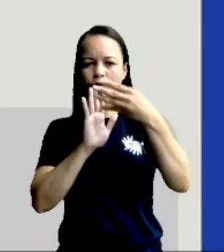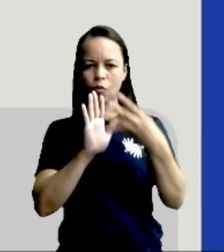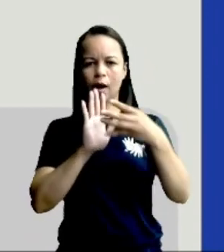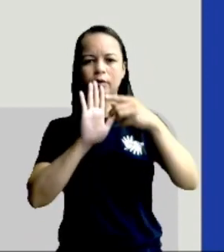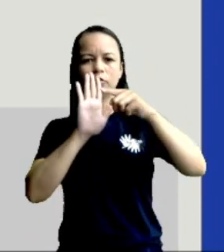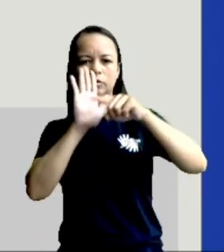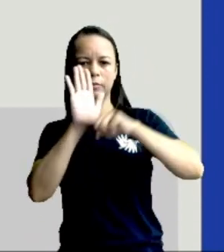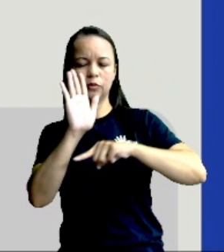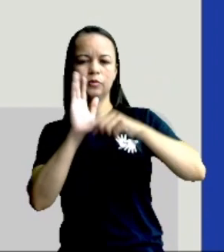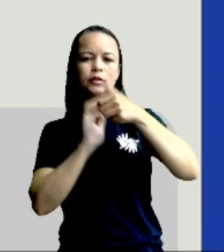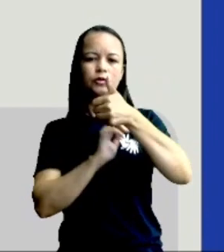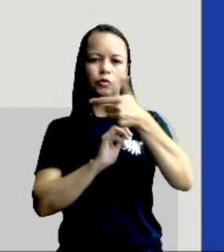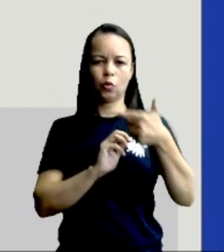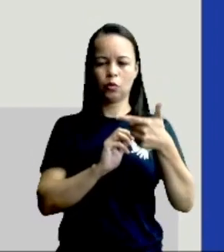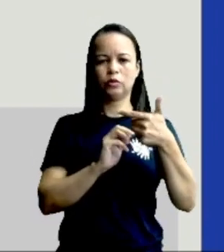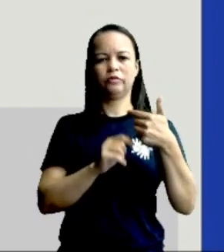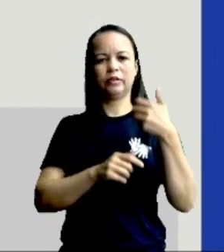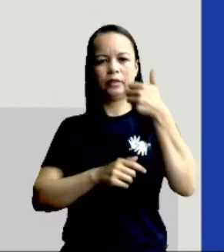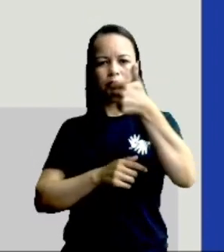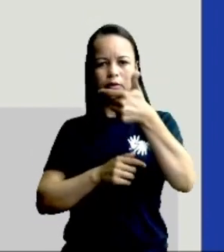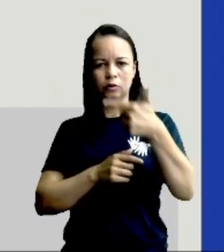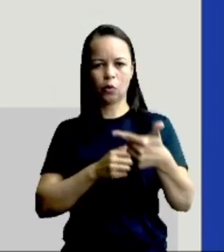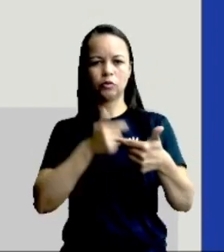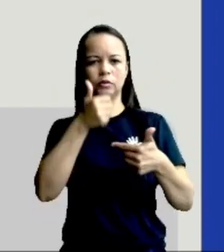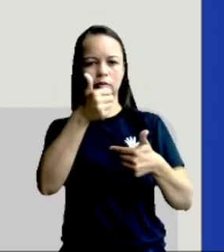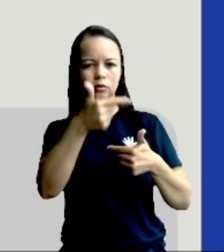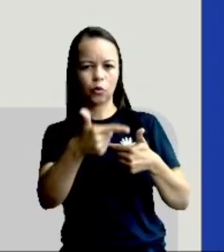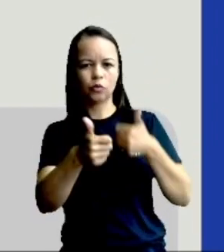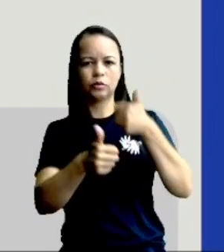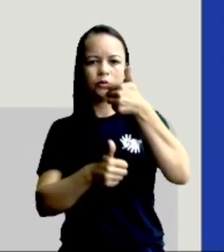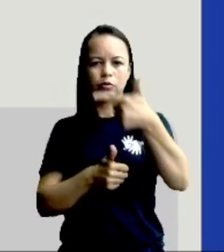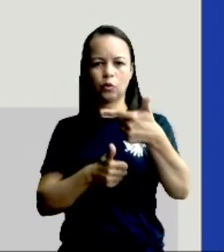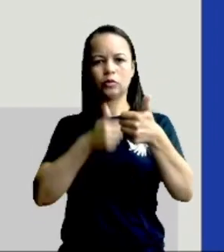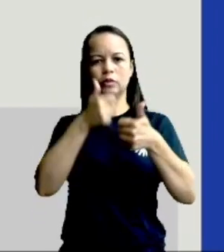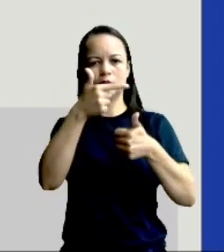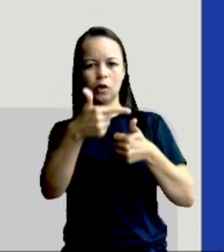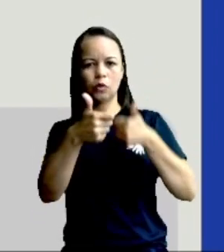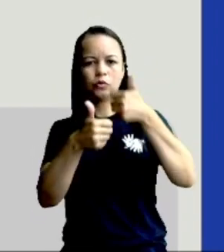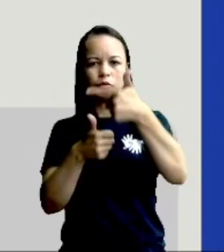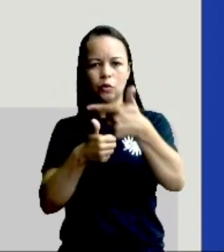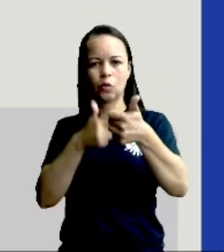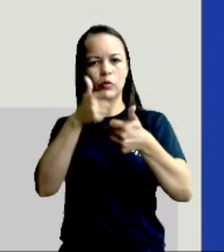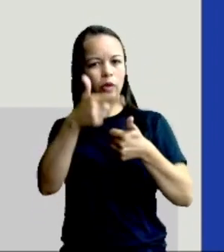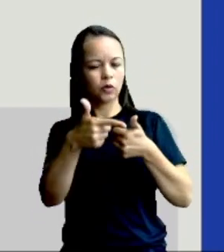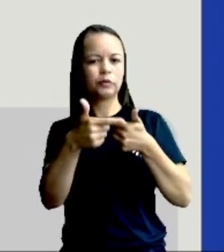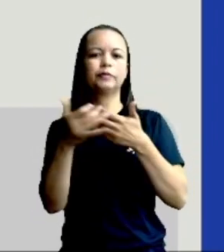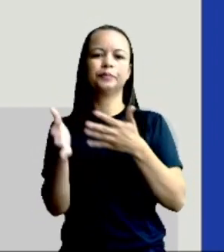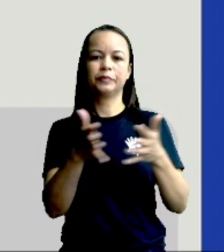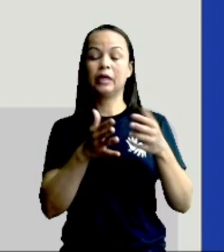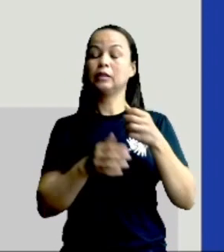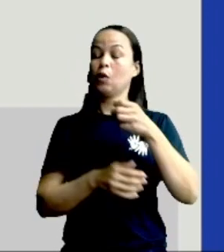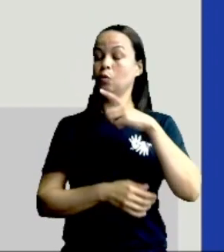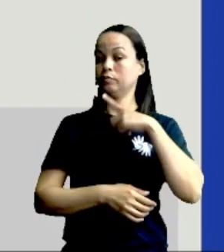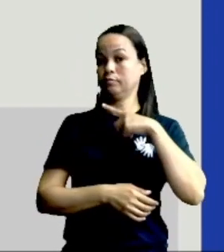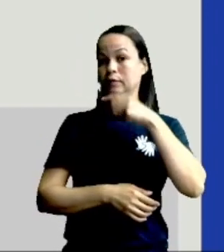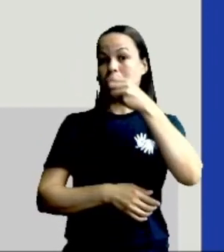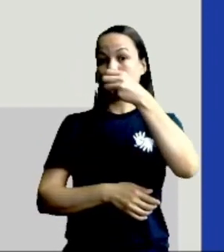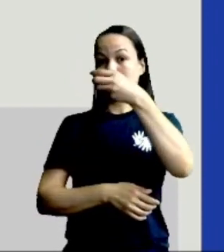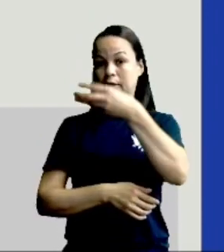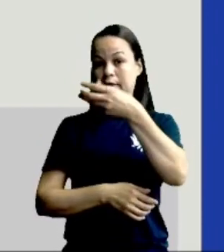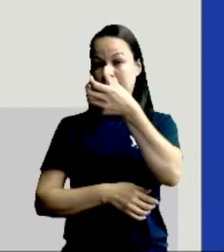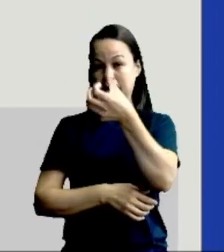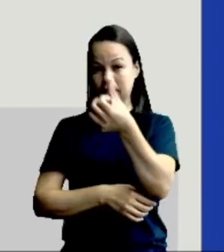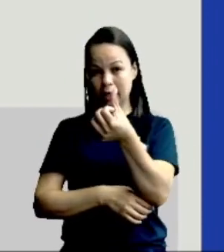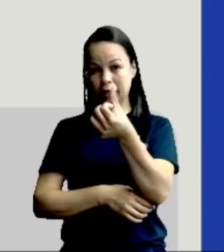e descobri que ele vai repetindo de 12 em 12. O 36 me confirmou isso, porque eu fiz o quê? 36 menos